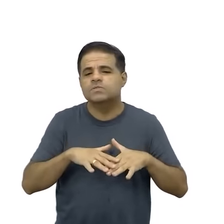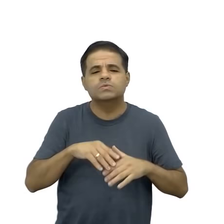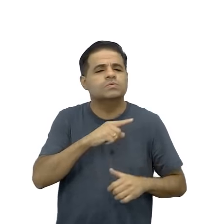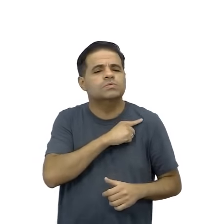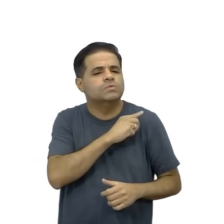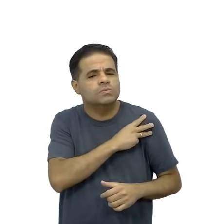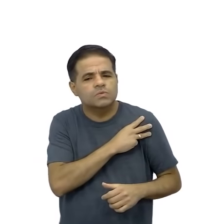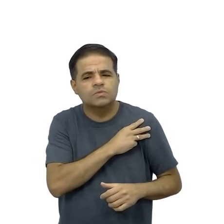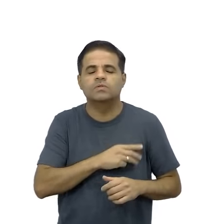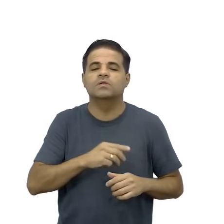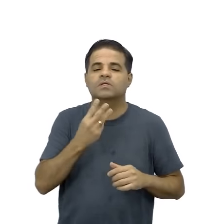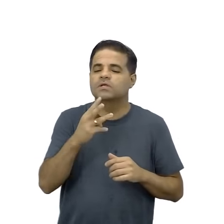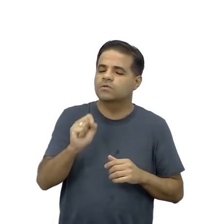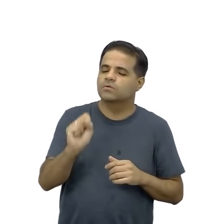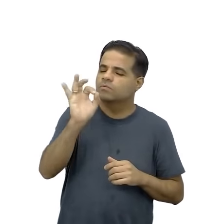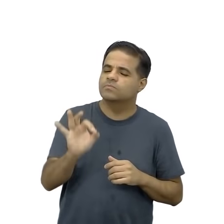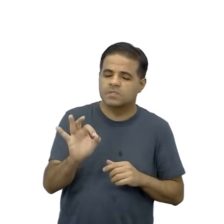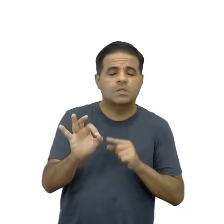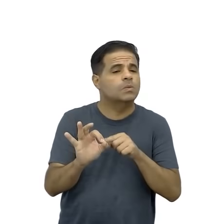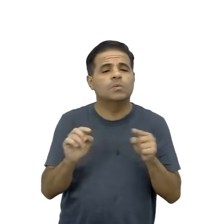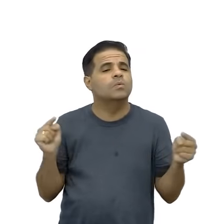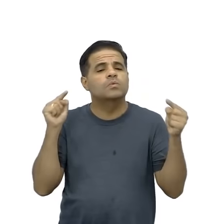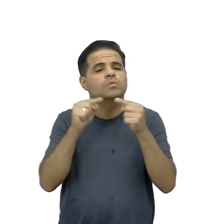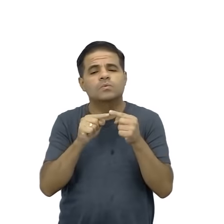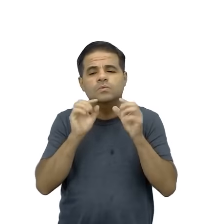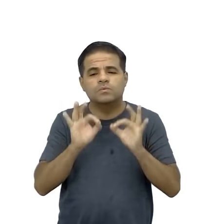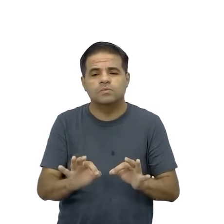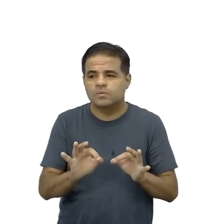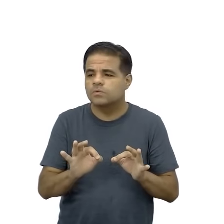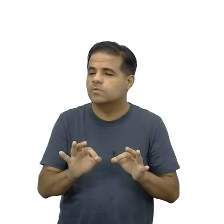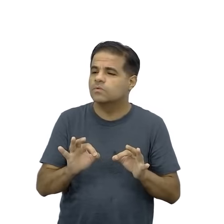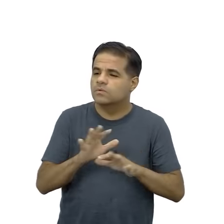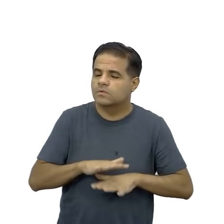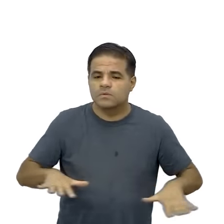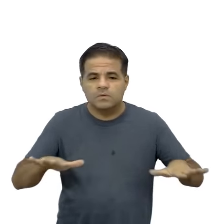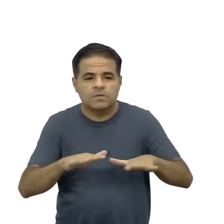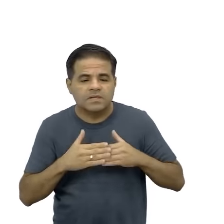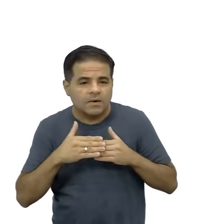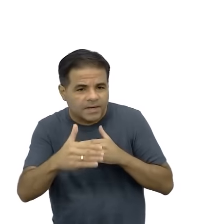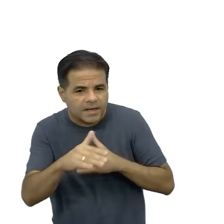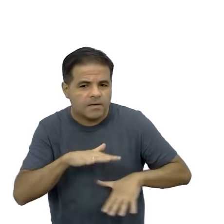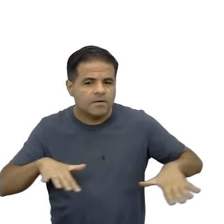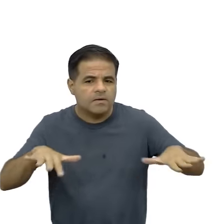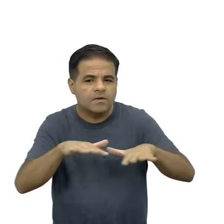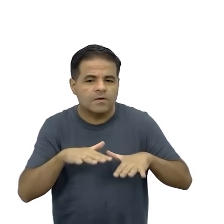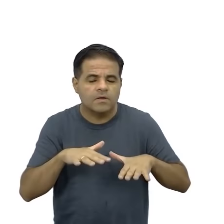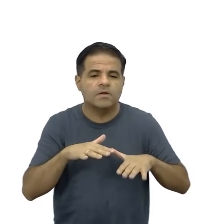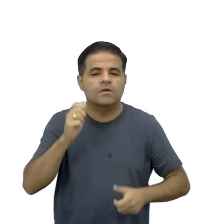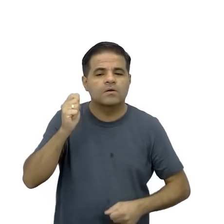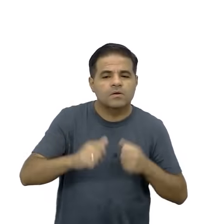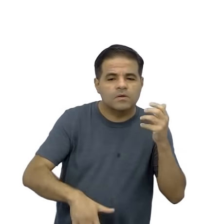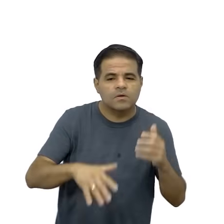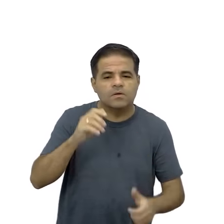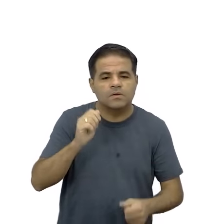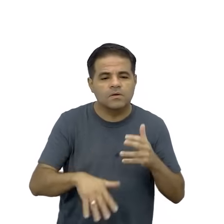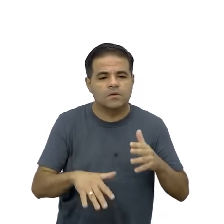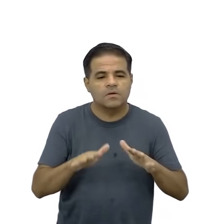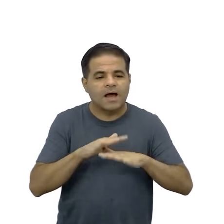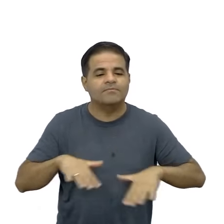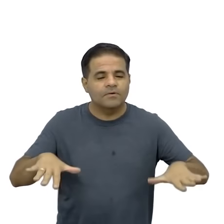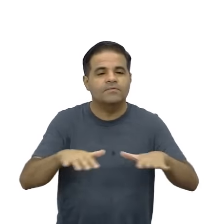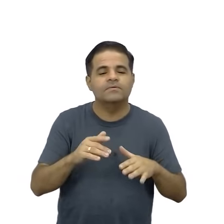são 38%. E quando corresponde a 937 estudantes, eu tenho 35% dos estudantes